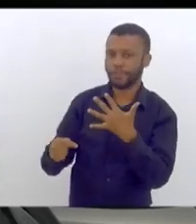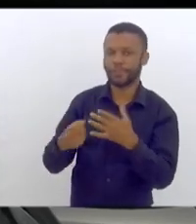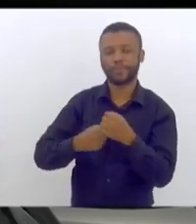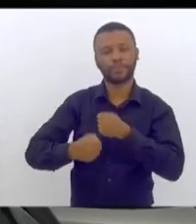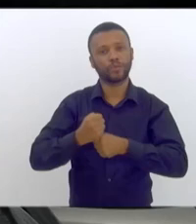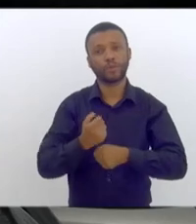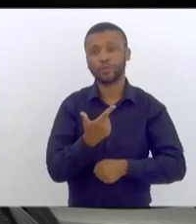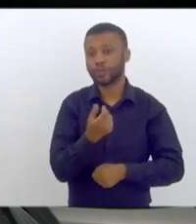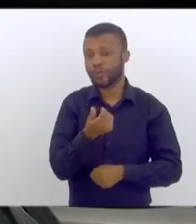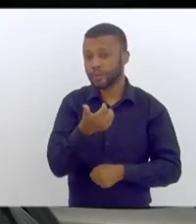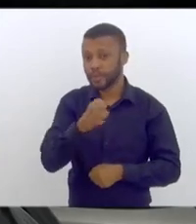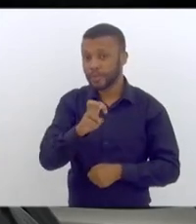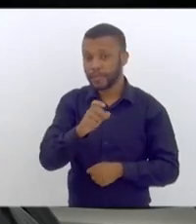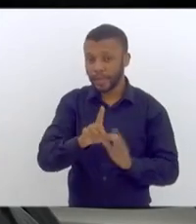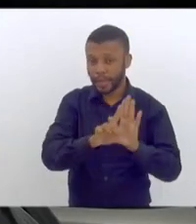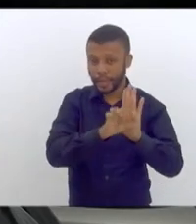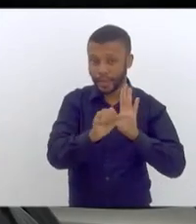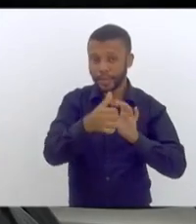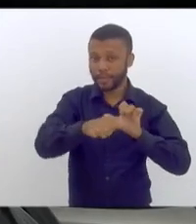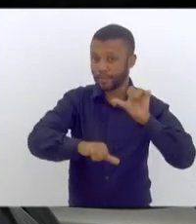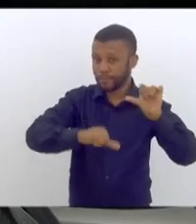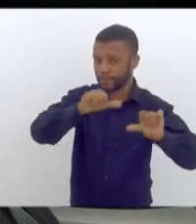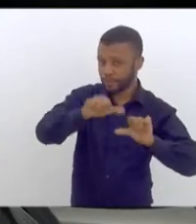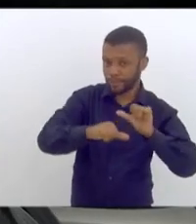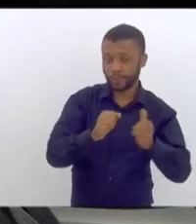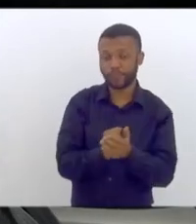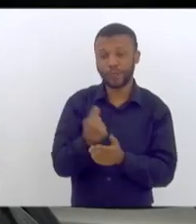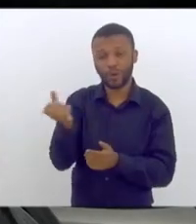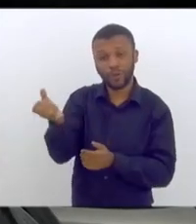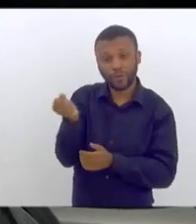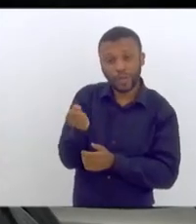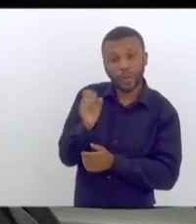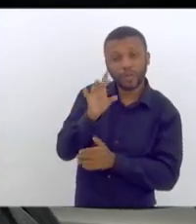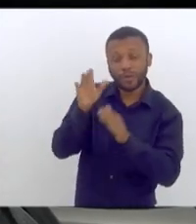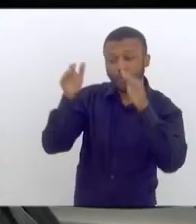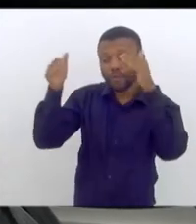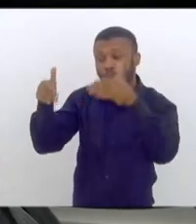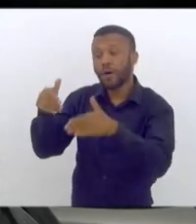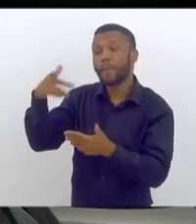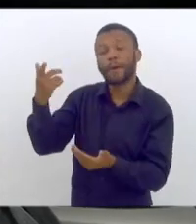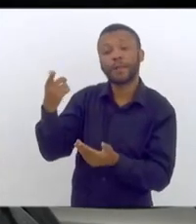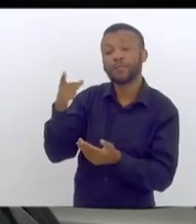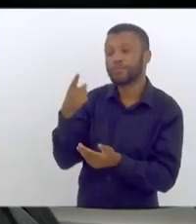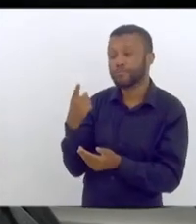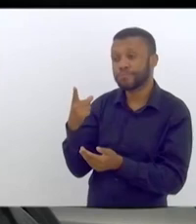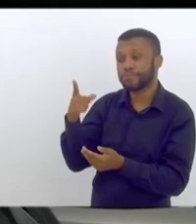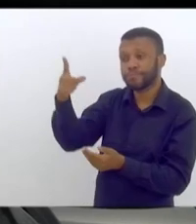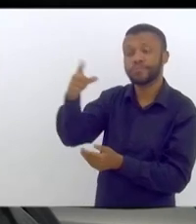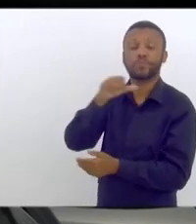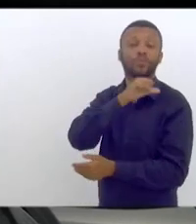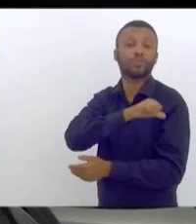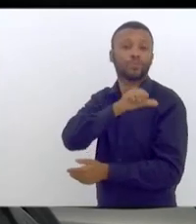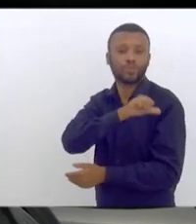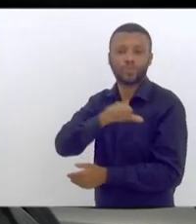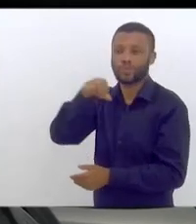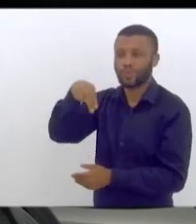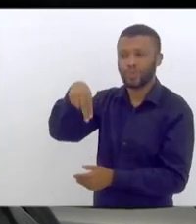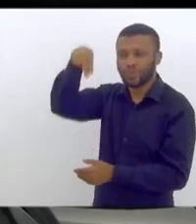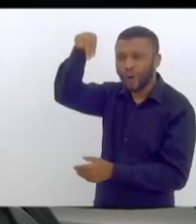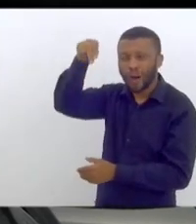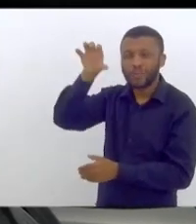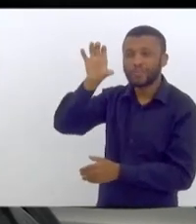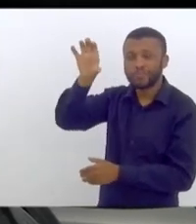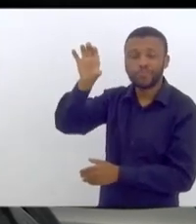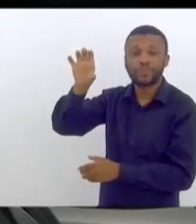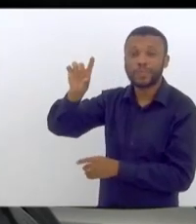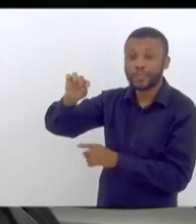teve uma alteração né ele Originalmente ele era usado só para o nosso Fluminense e a partir de 2015 ele passou a ter a possibilidade de ter abrangência em